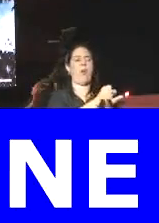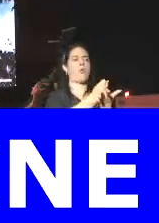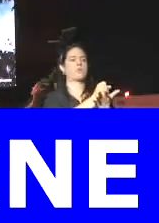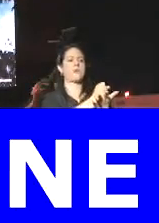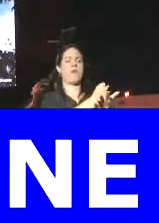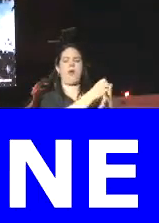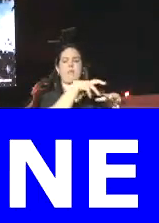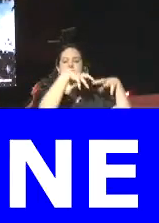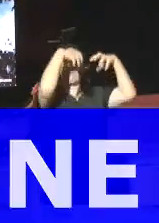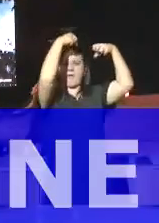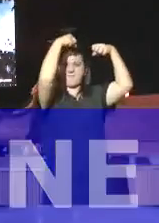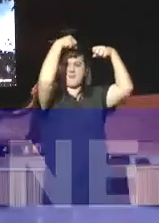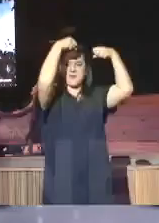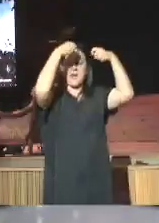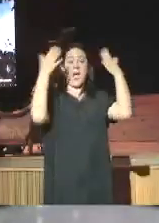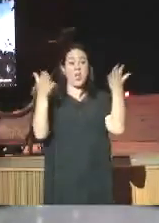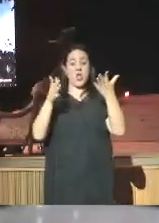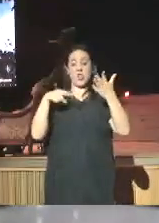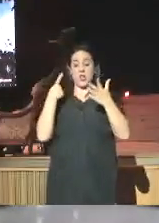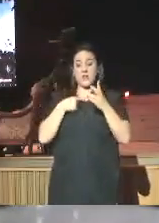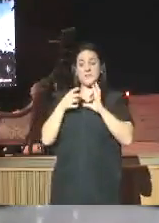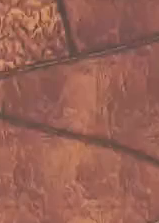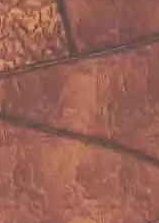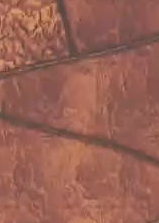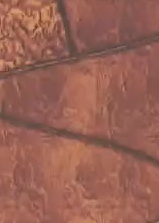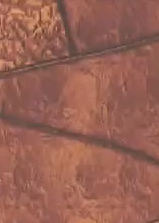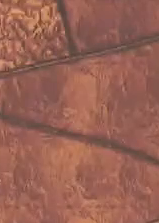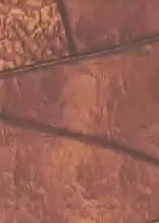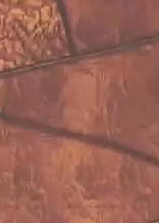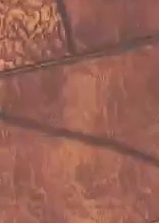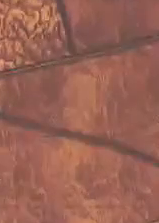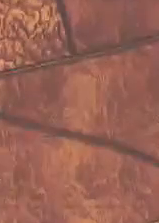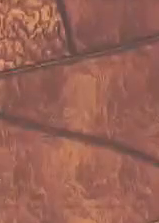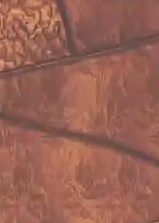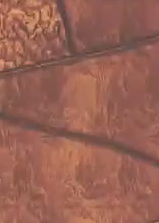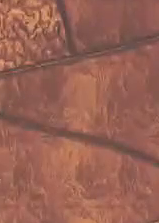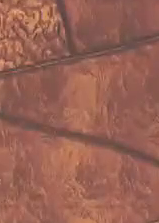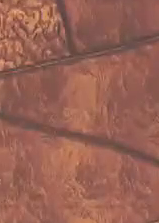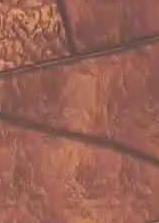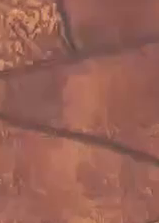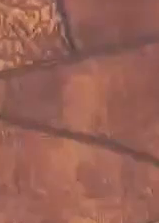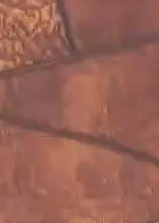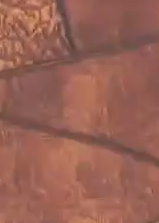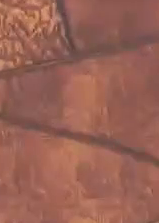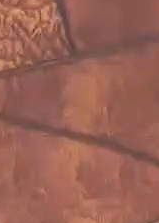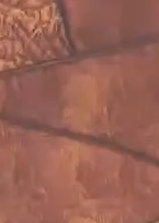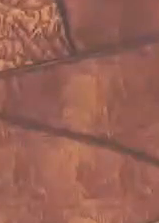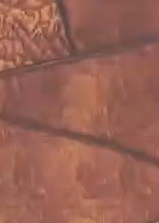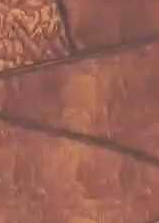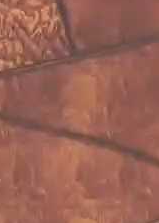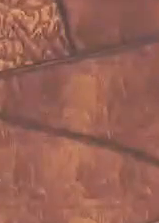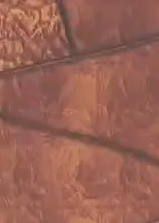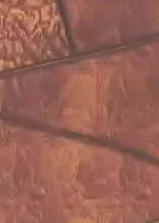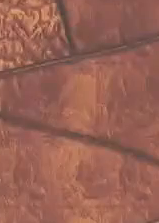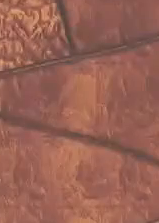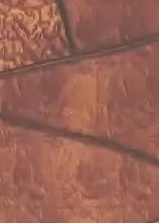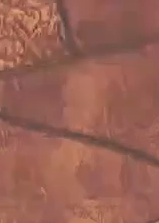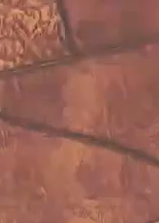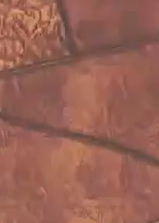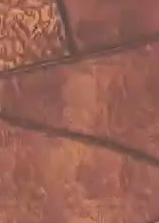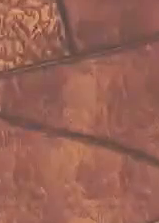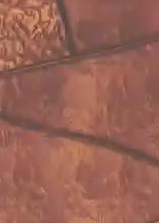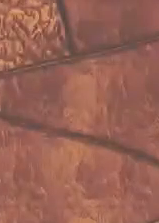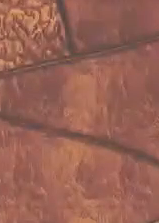livres Colossenses 1:13 diz assim depois Versículo 20 pois ele nos resgatou